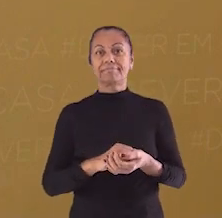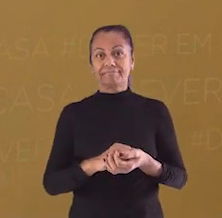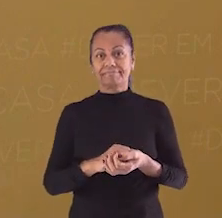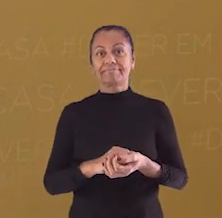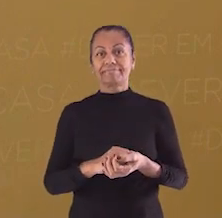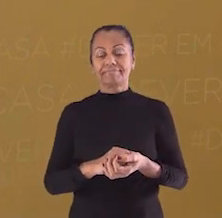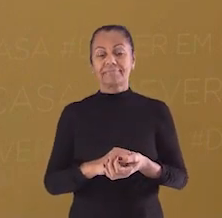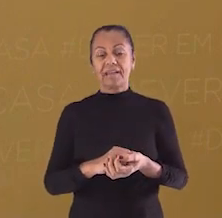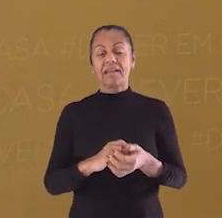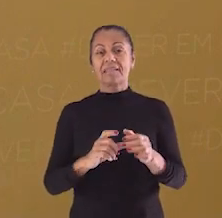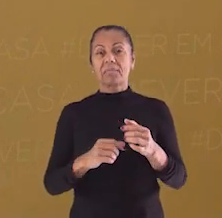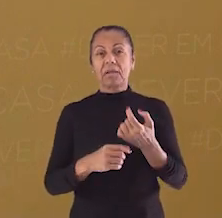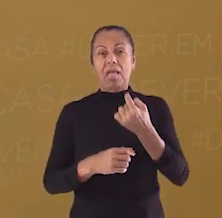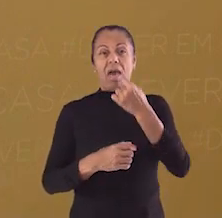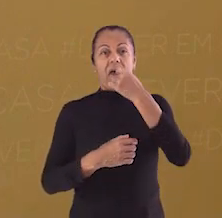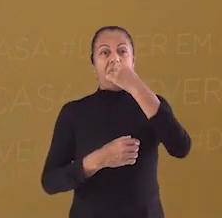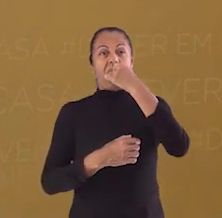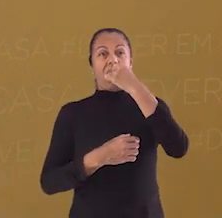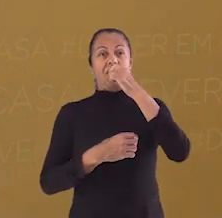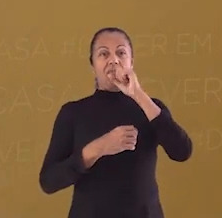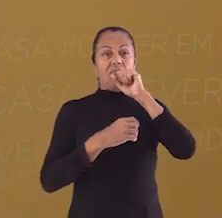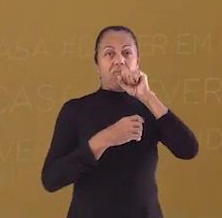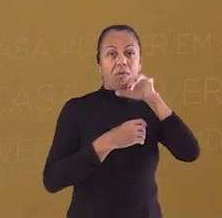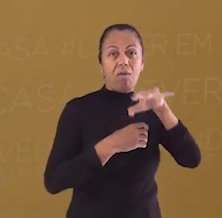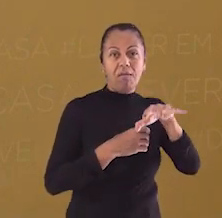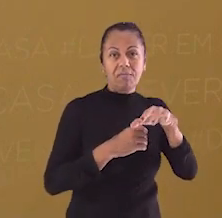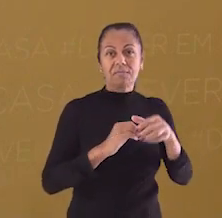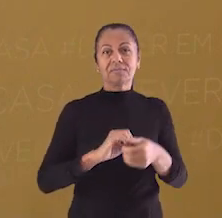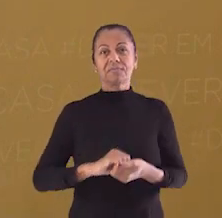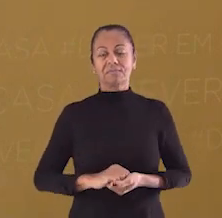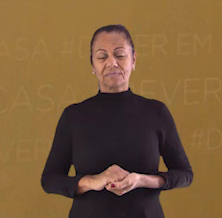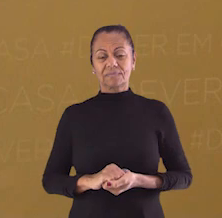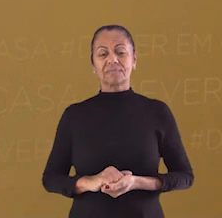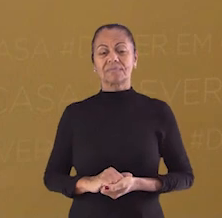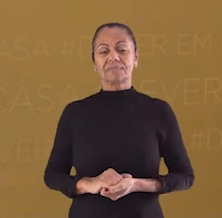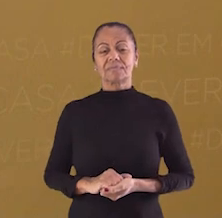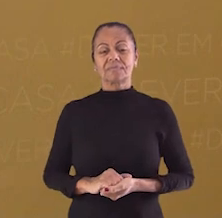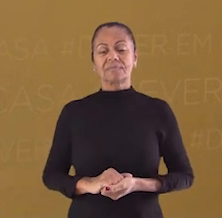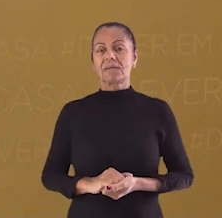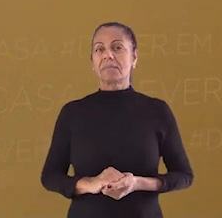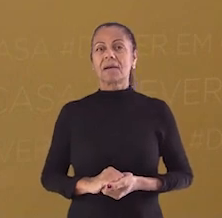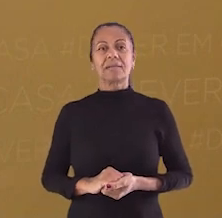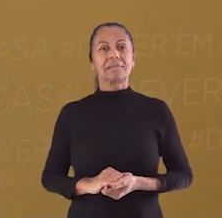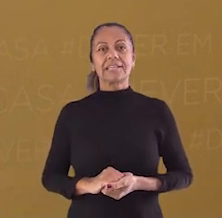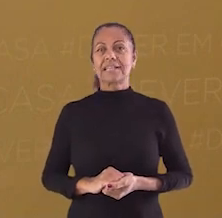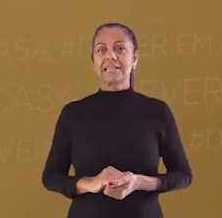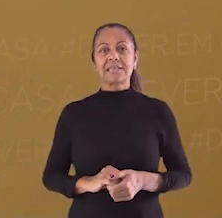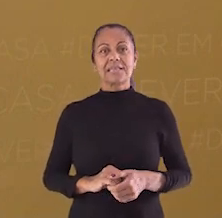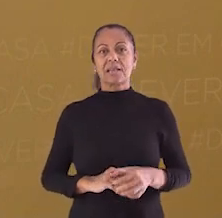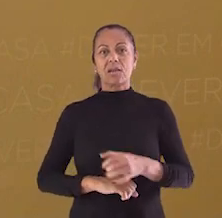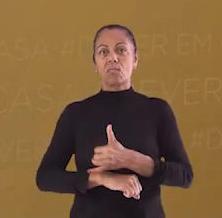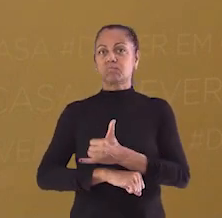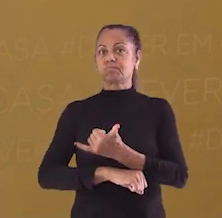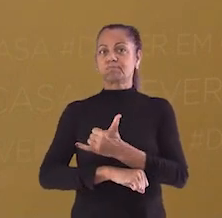E é sempre. Por conta dessa culpa, elas forçam o vômito da refeição que elas acabaram